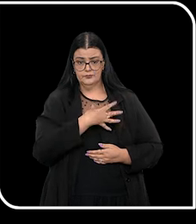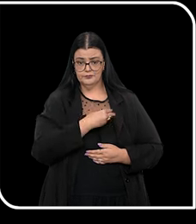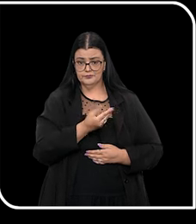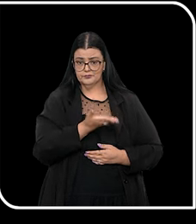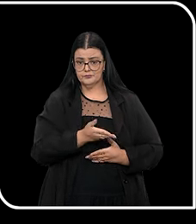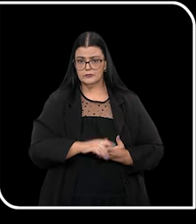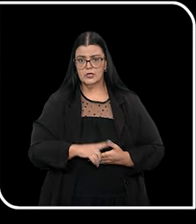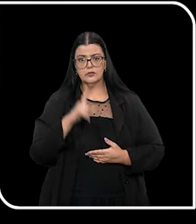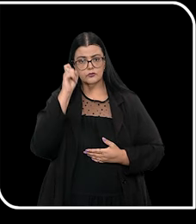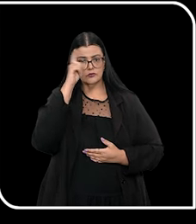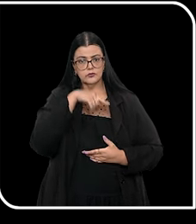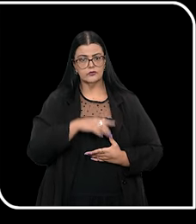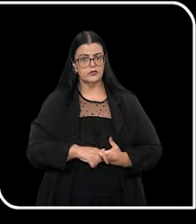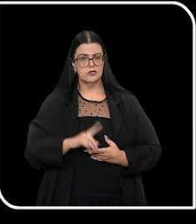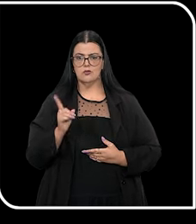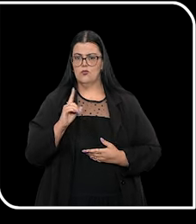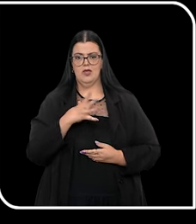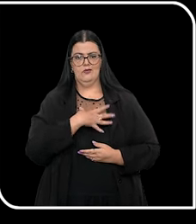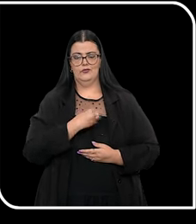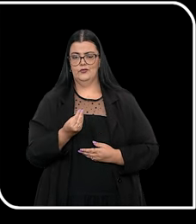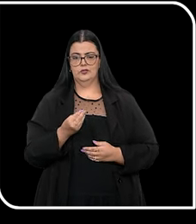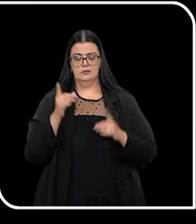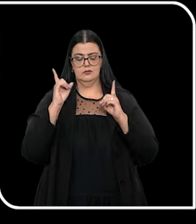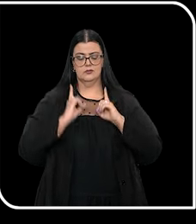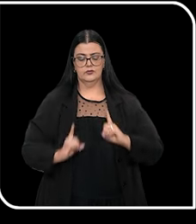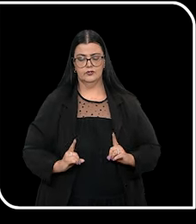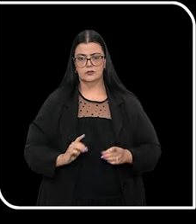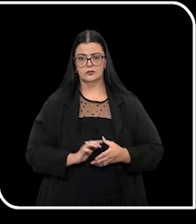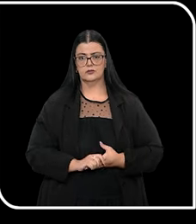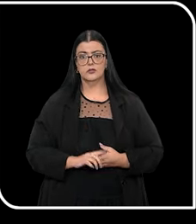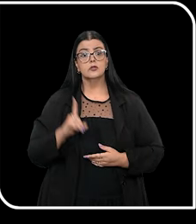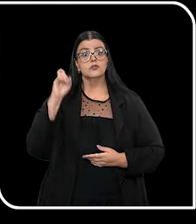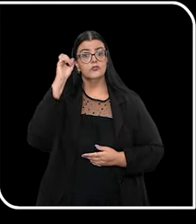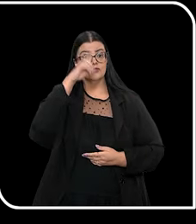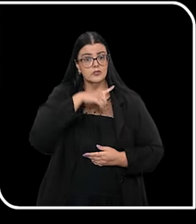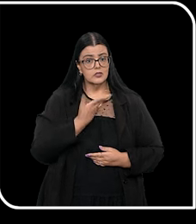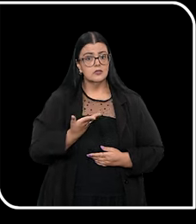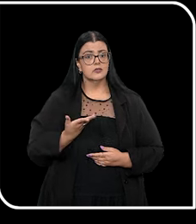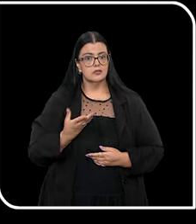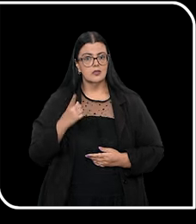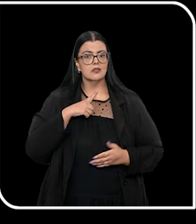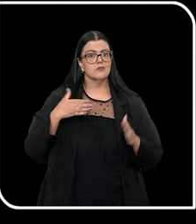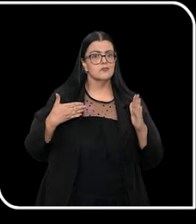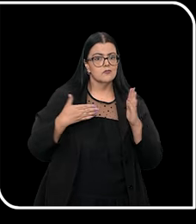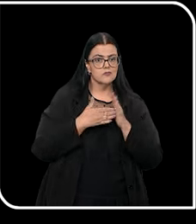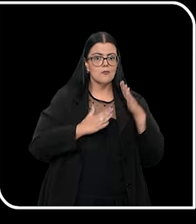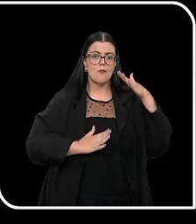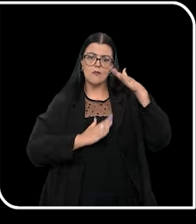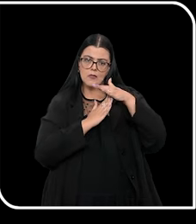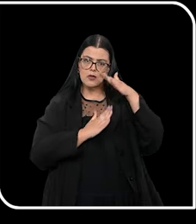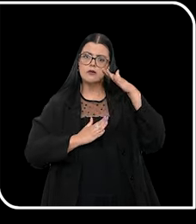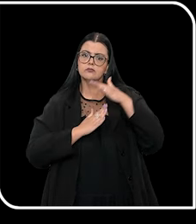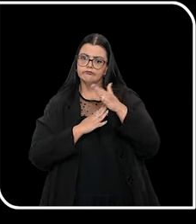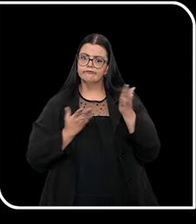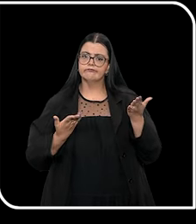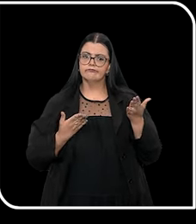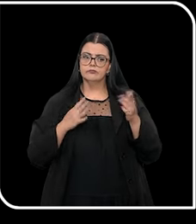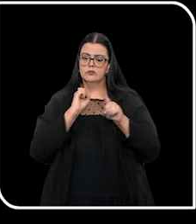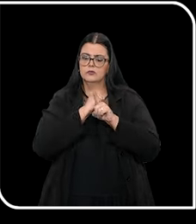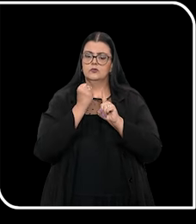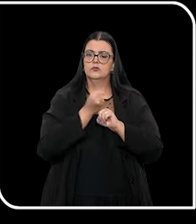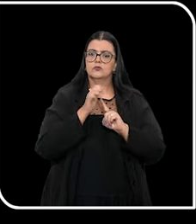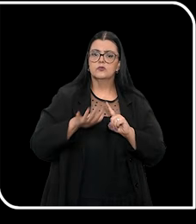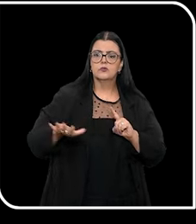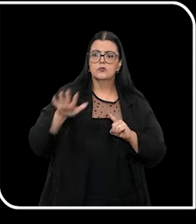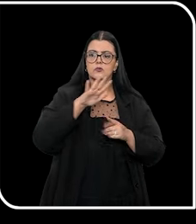digo para vocês difícil não é ter um filho com deficiência difícil é ter as barreiras que eu encontro é ter